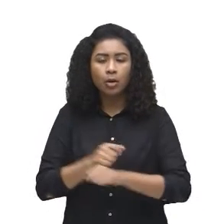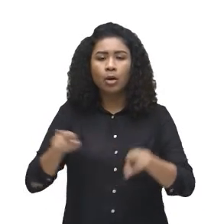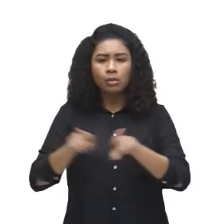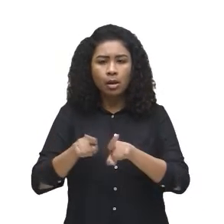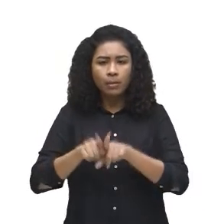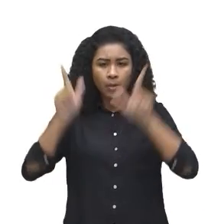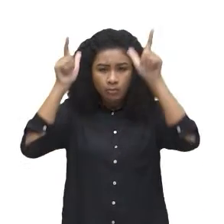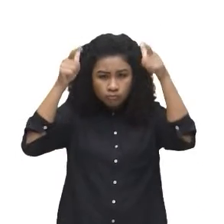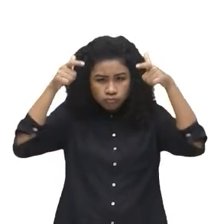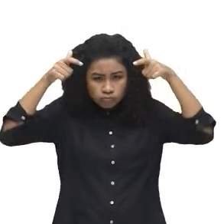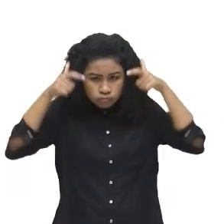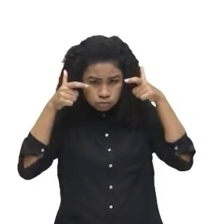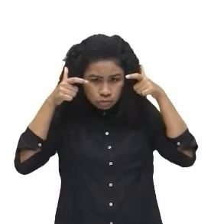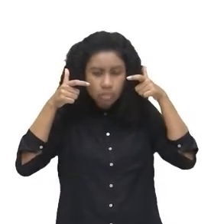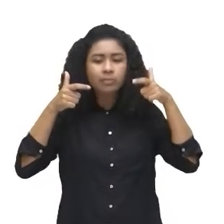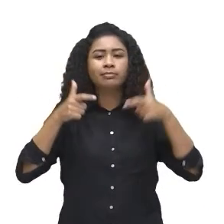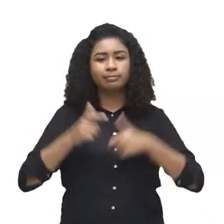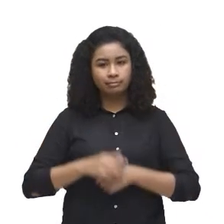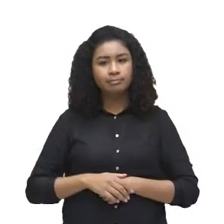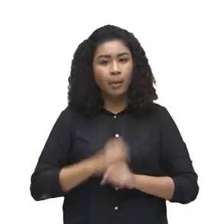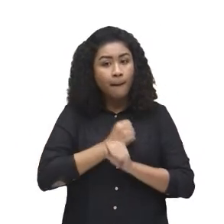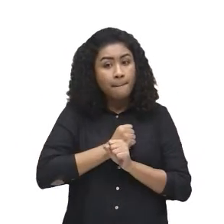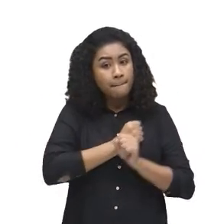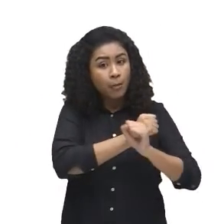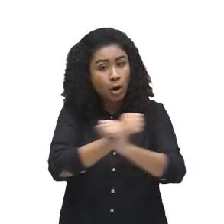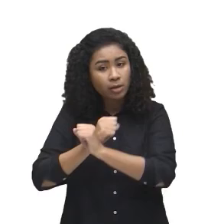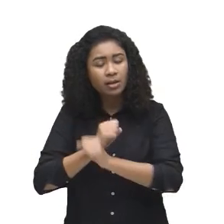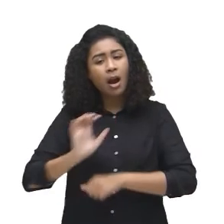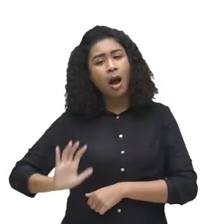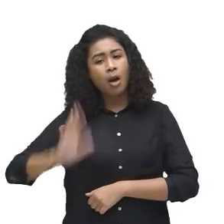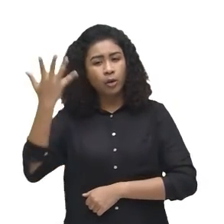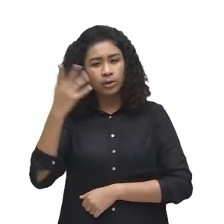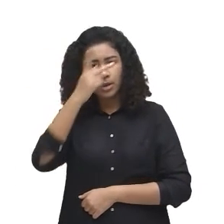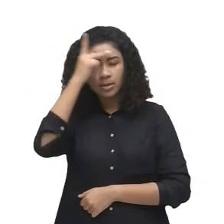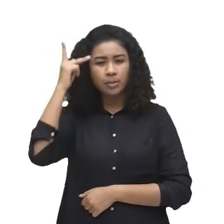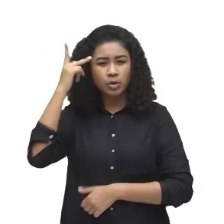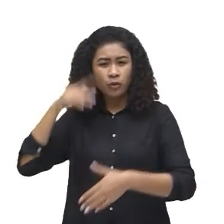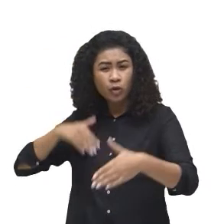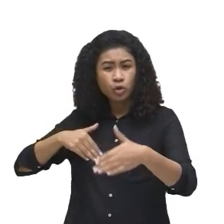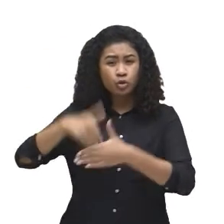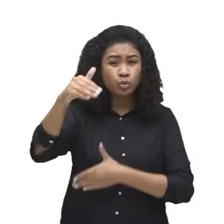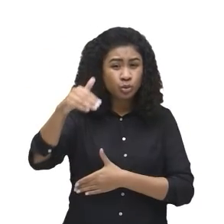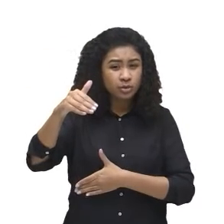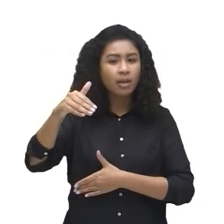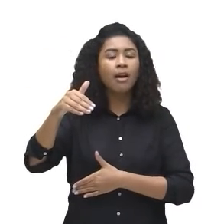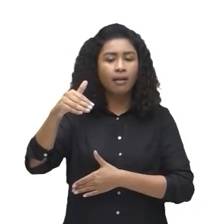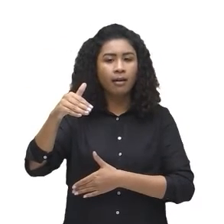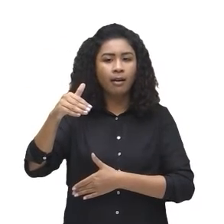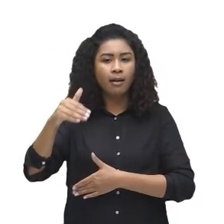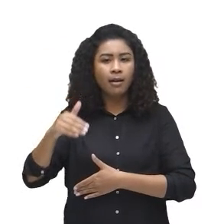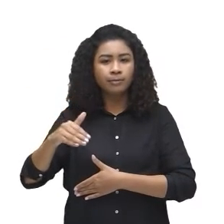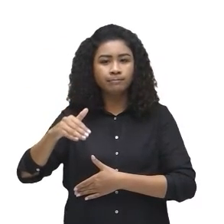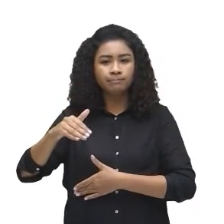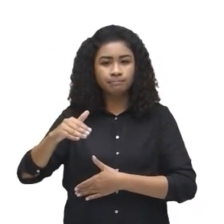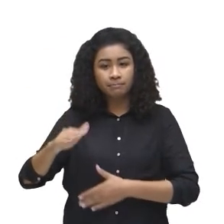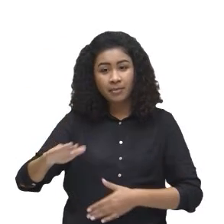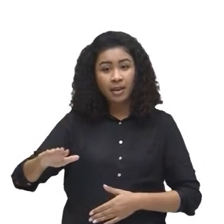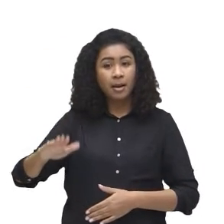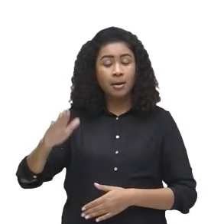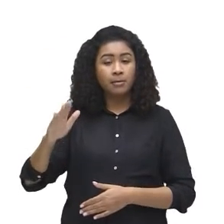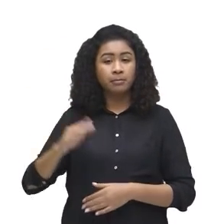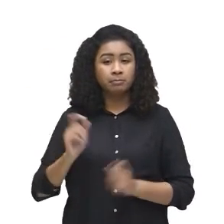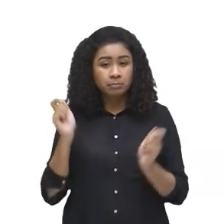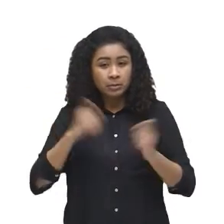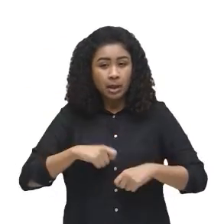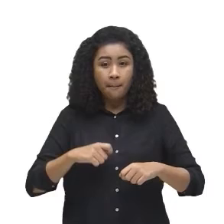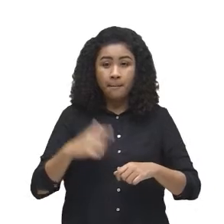Por quê? Porque muitas vezes os chutes, que é um dos principais golpes, visam a região da cabeça, né,